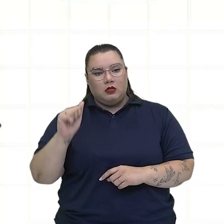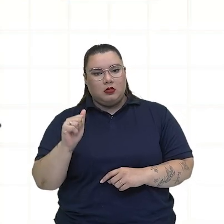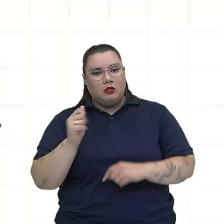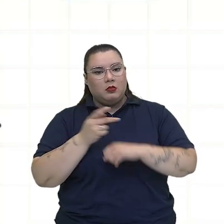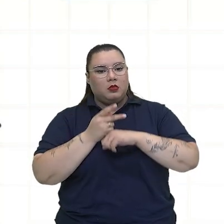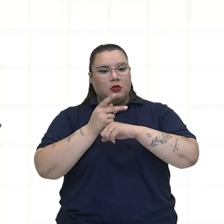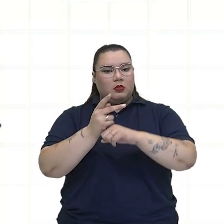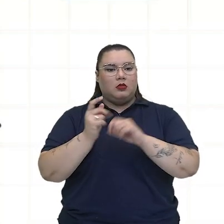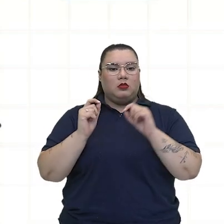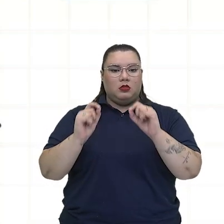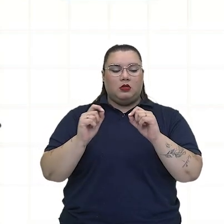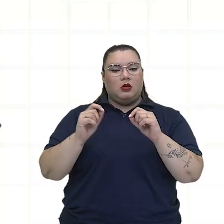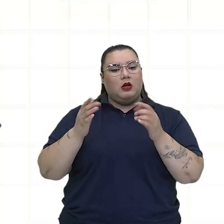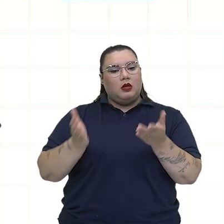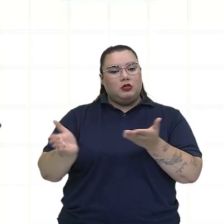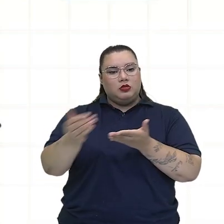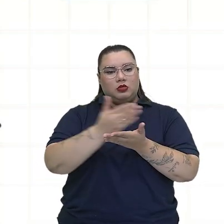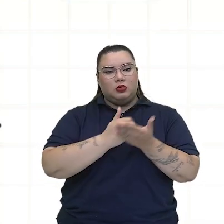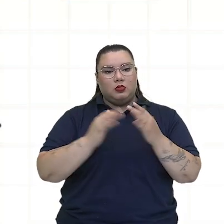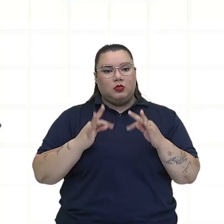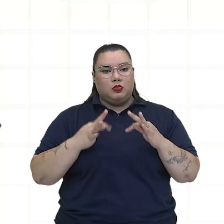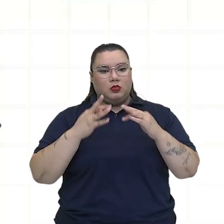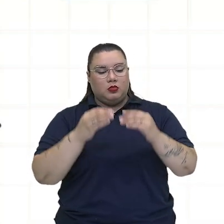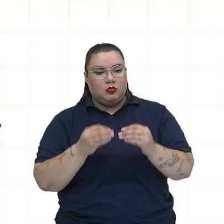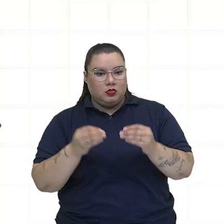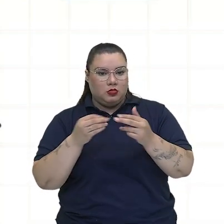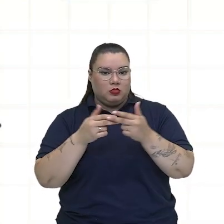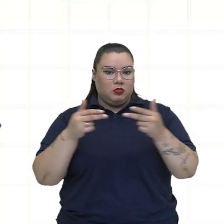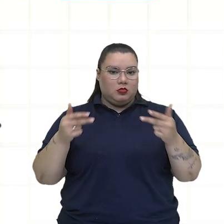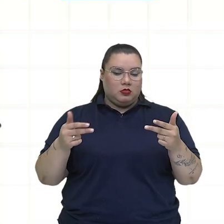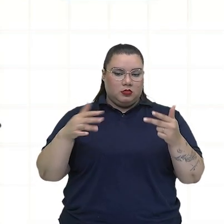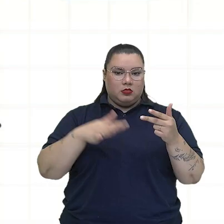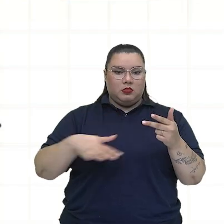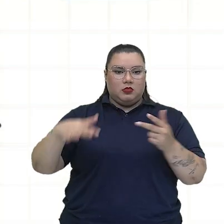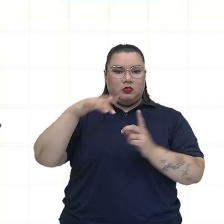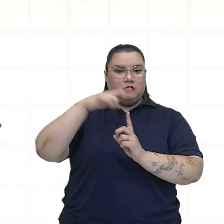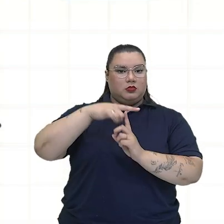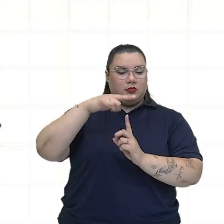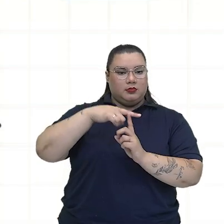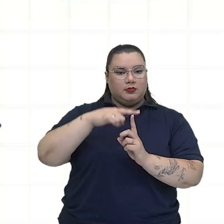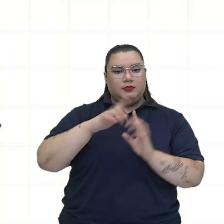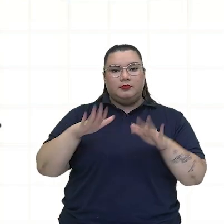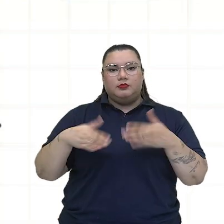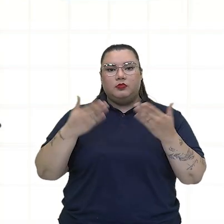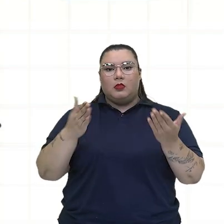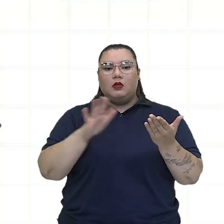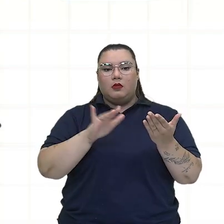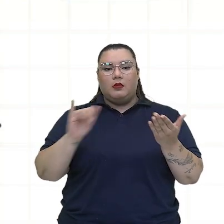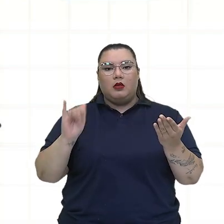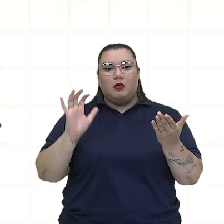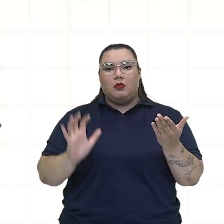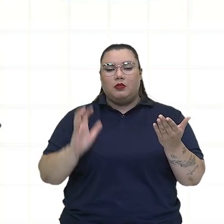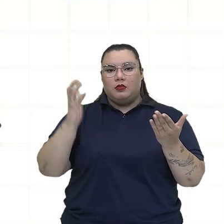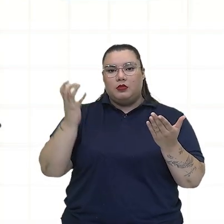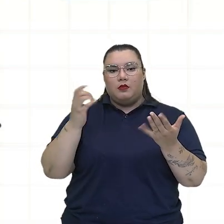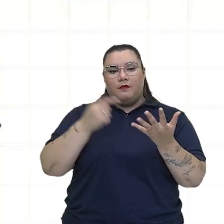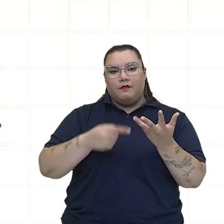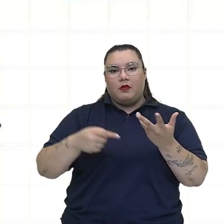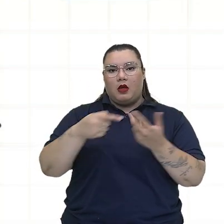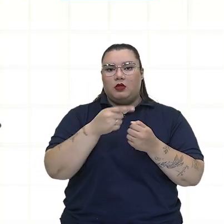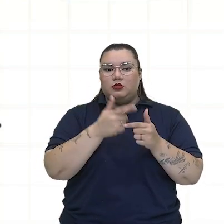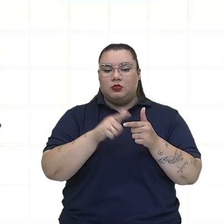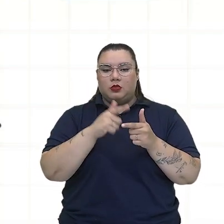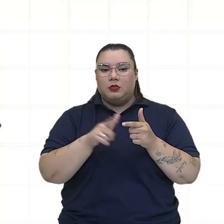buscar retirar tudo o que ela encontrar de determinada espécie. E isso vai ocasionar diversos